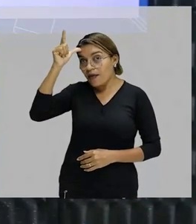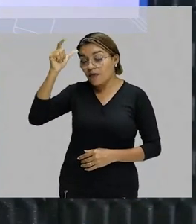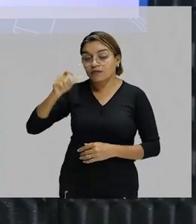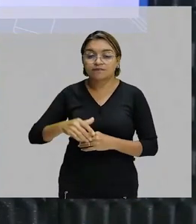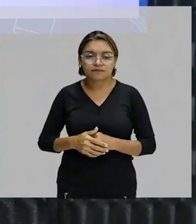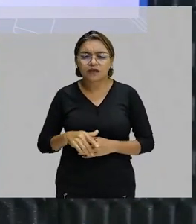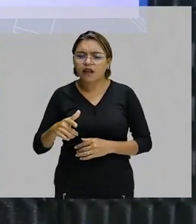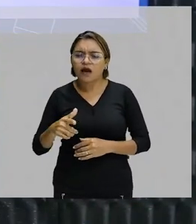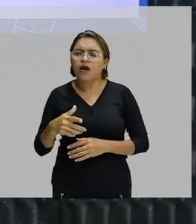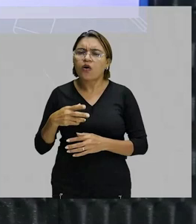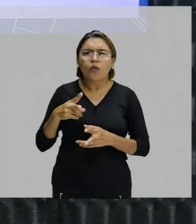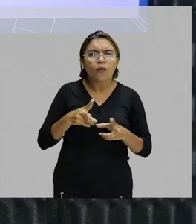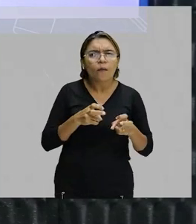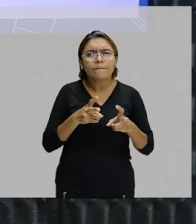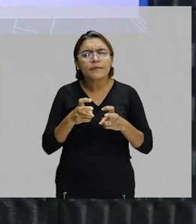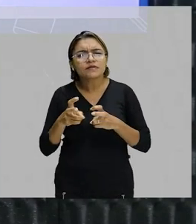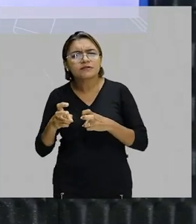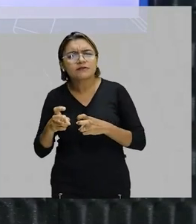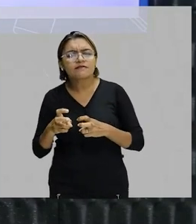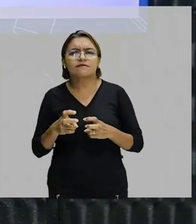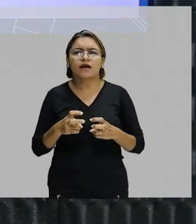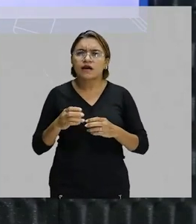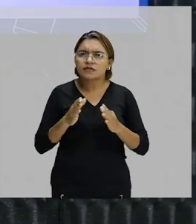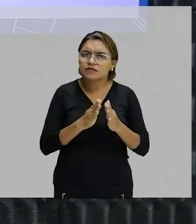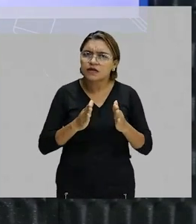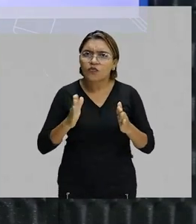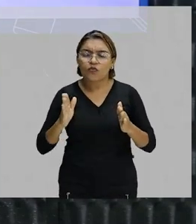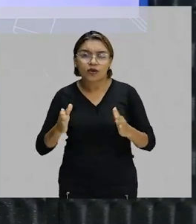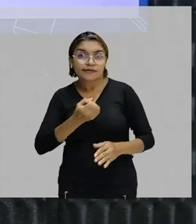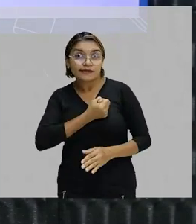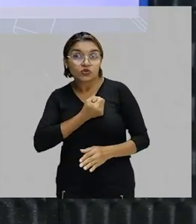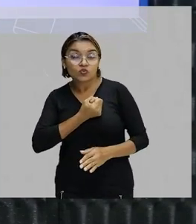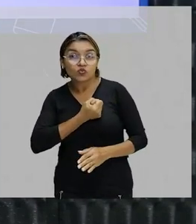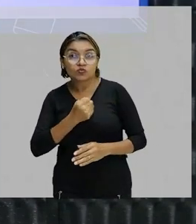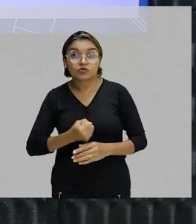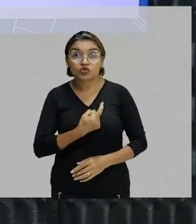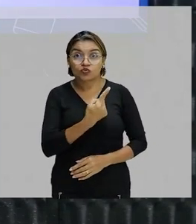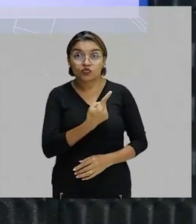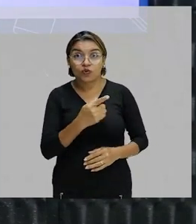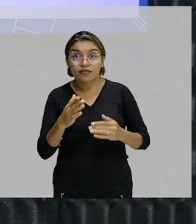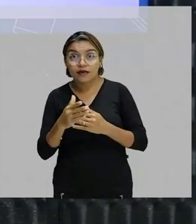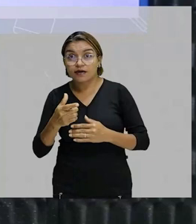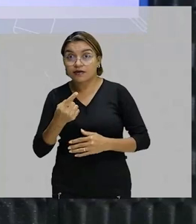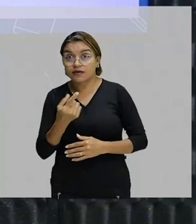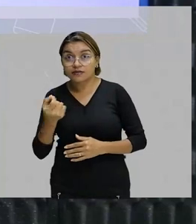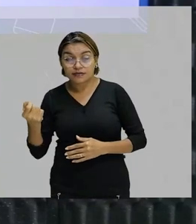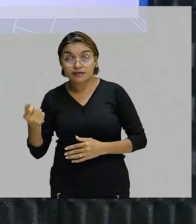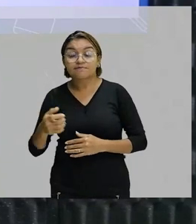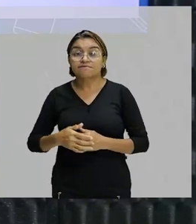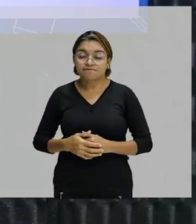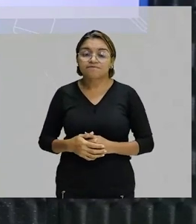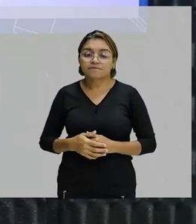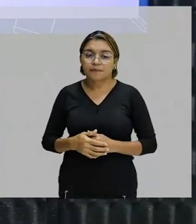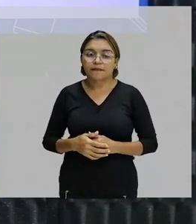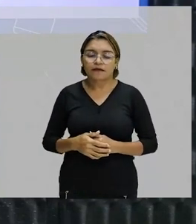continhas começou observar a sequência de números montou né alguns números já que o professor tinha sugerido que era entre e 100